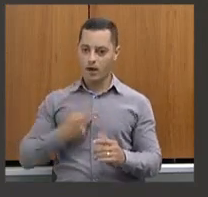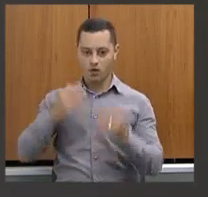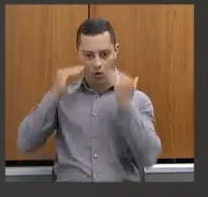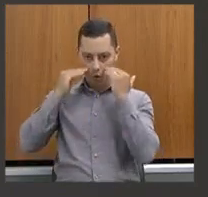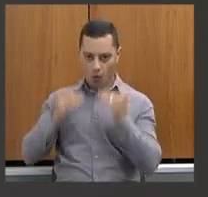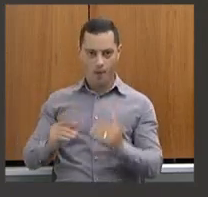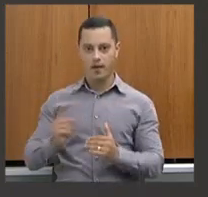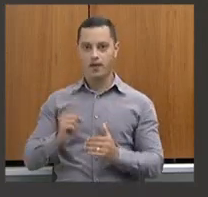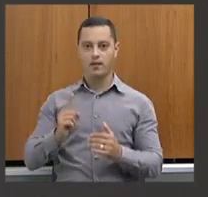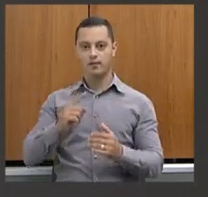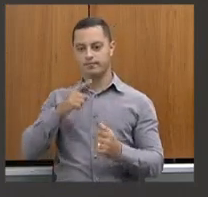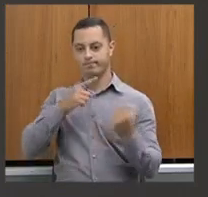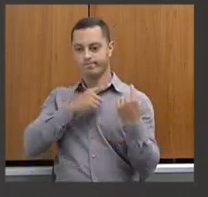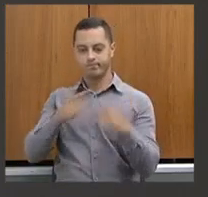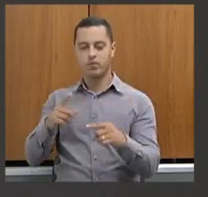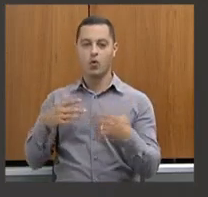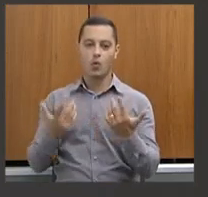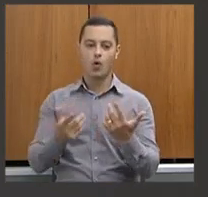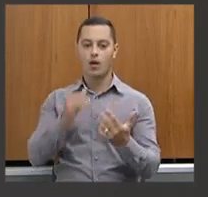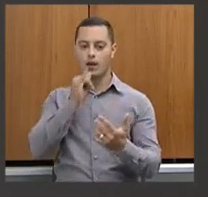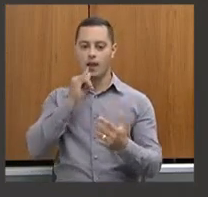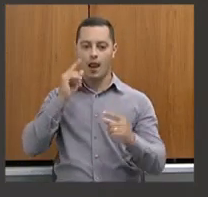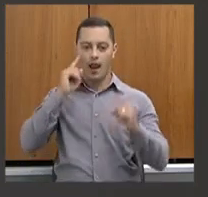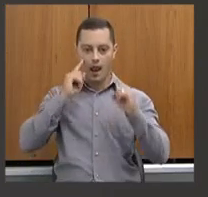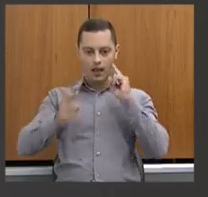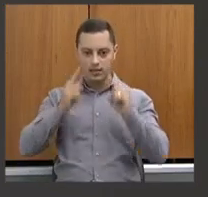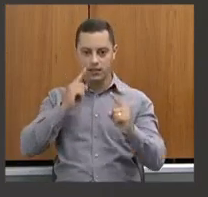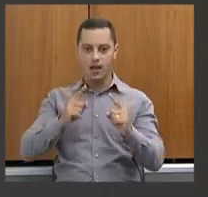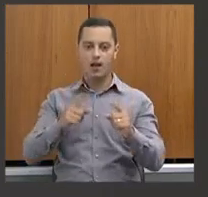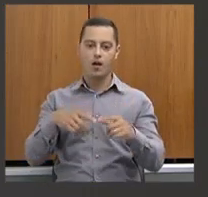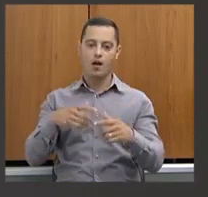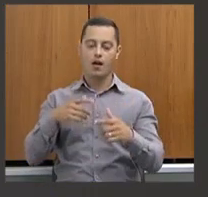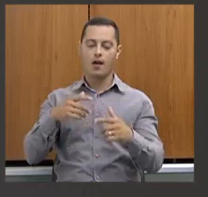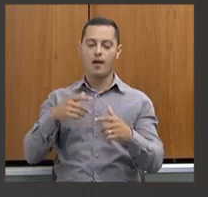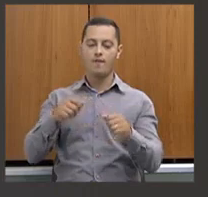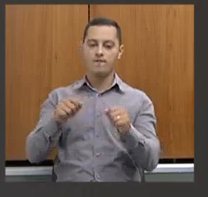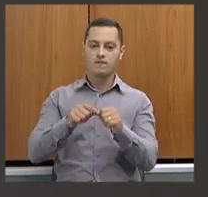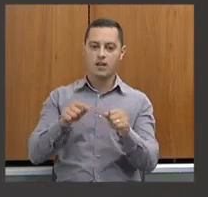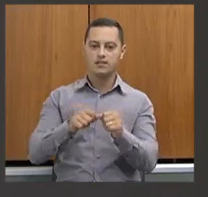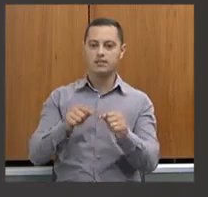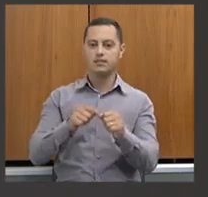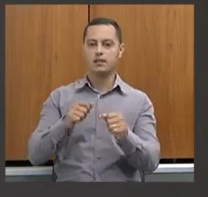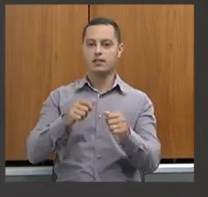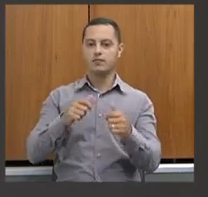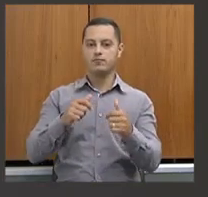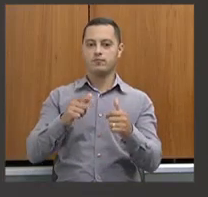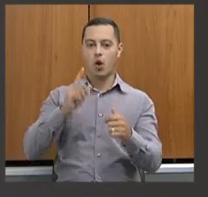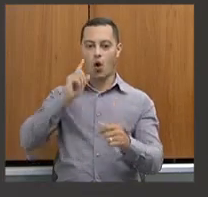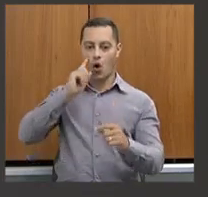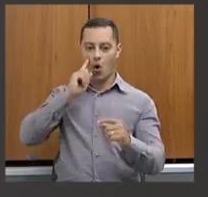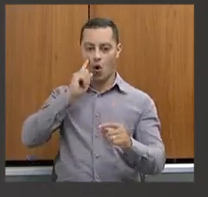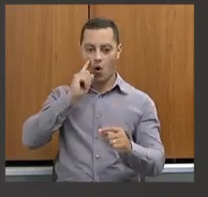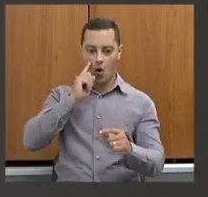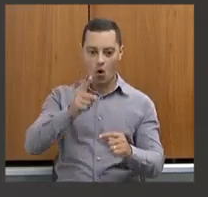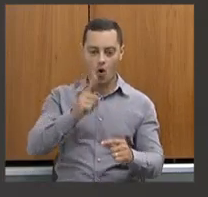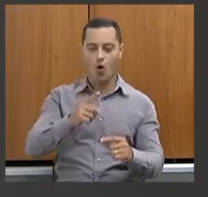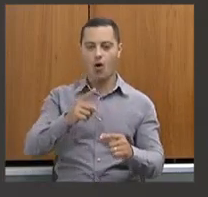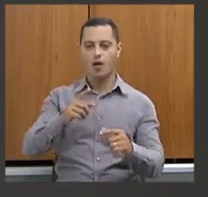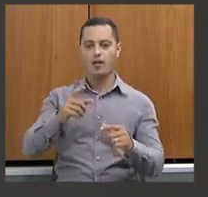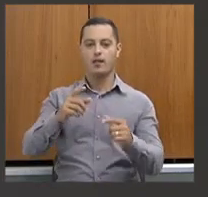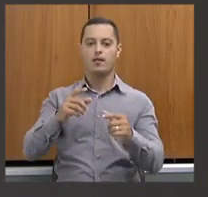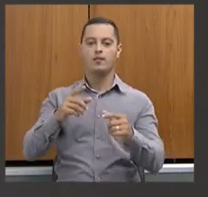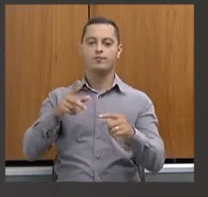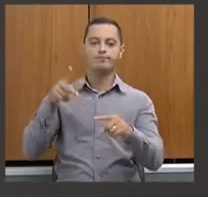funções públicas como a de legislar condenar e executar sanções a liberdade de locomoção a livre manifestação de pensamento